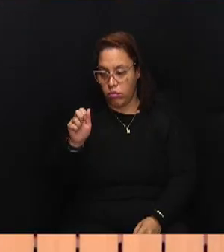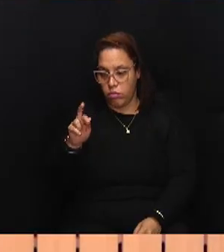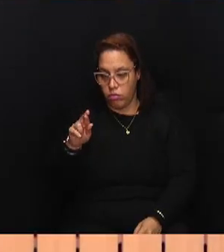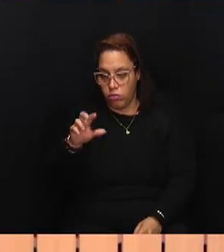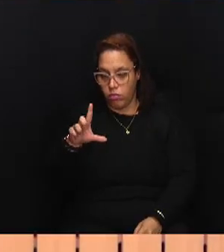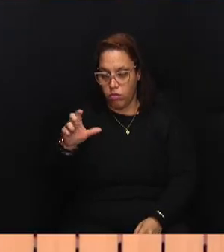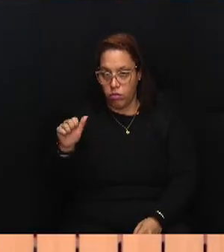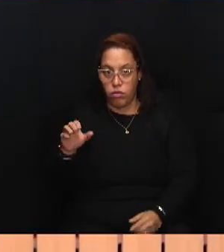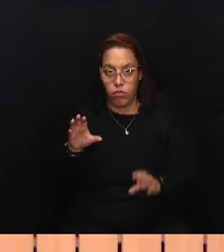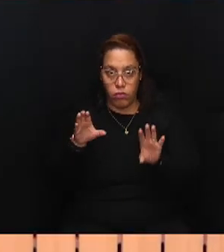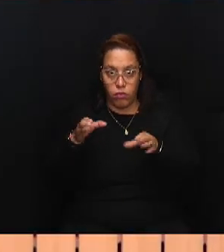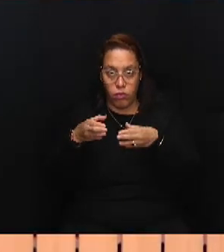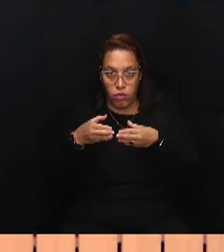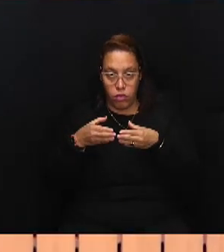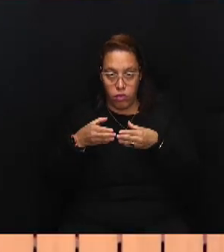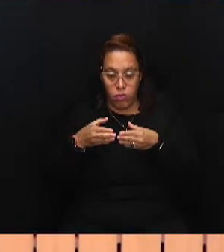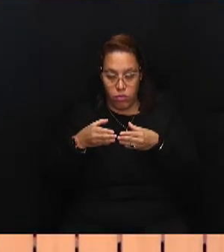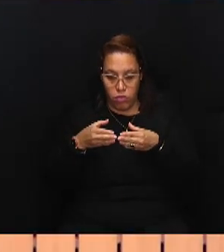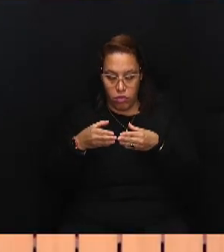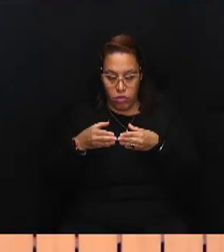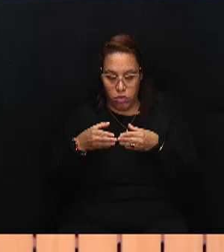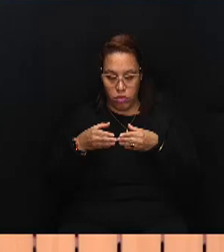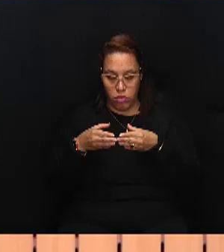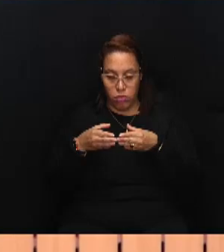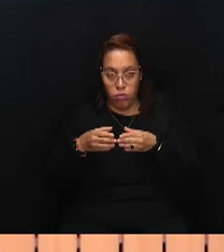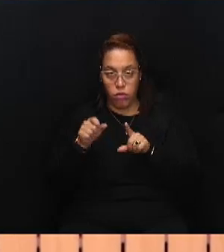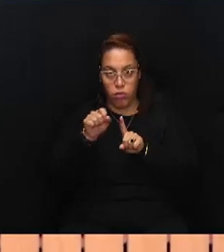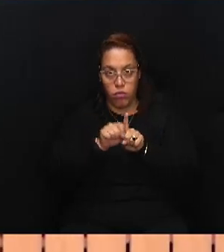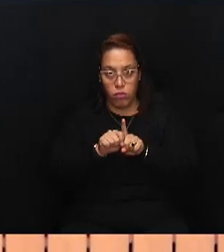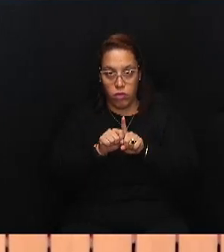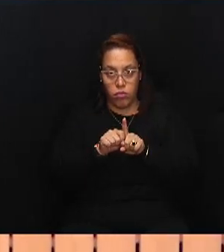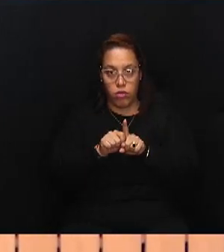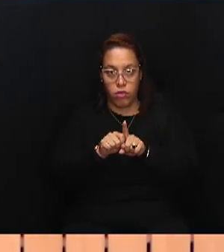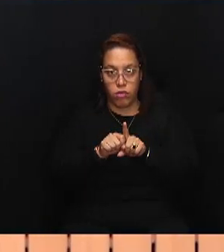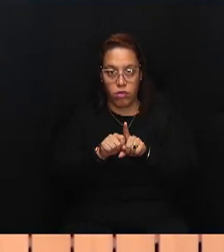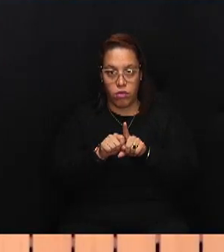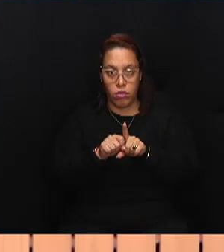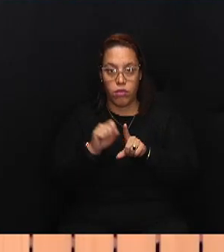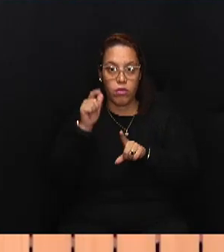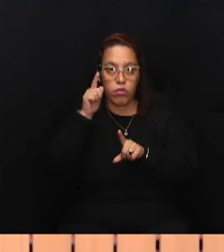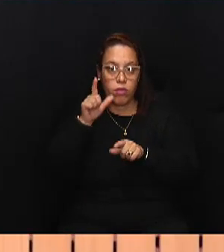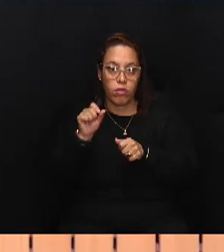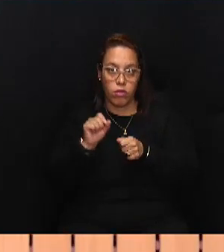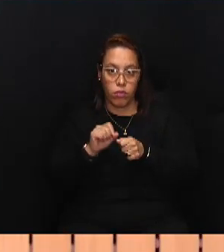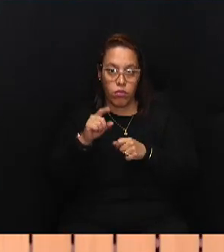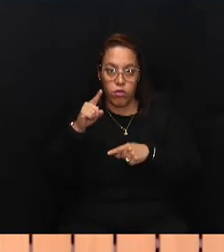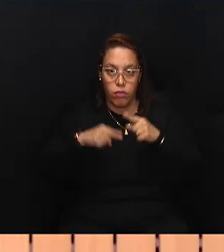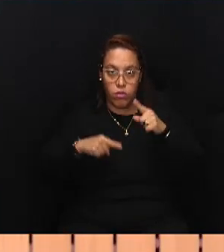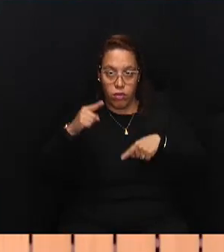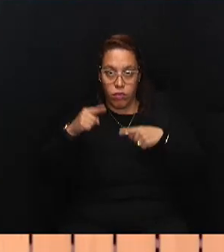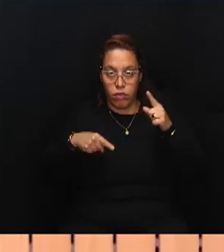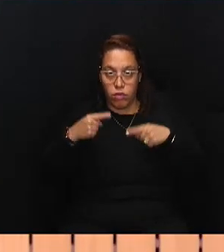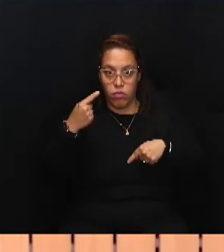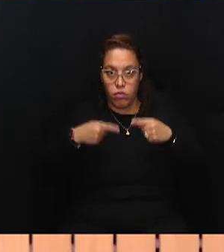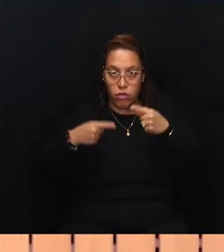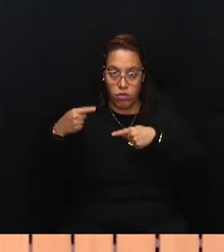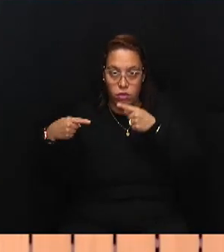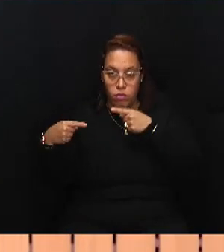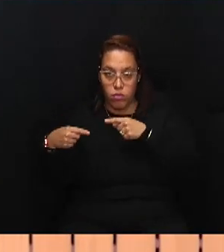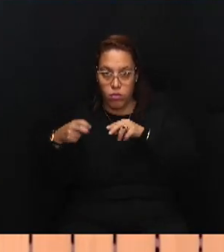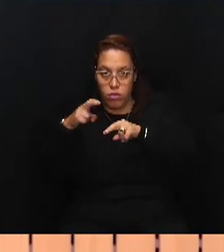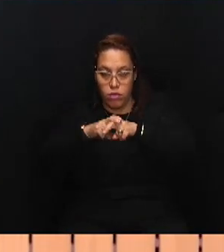uma conferência, depois da conferência, esse mês, eu acho que nós conseguimos fazer vários debates, rodas